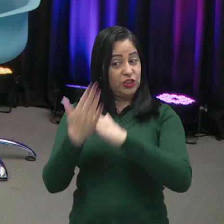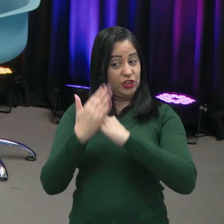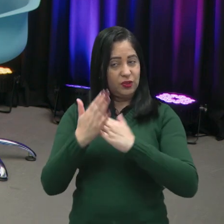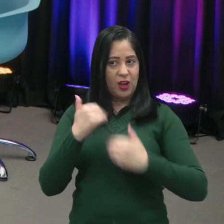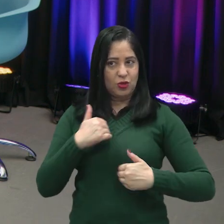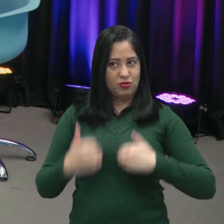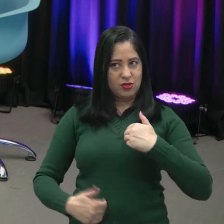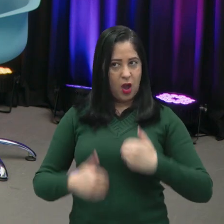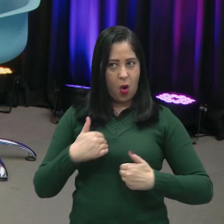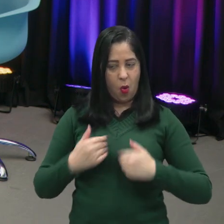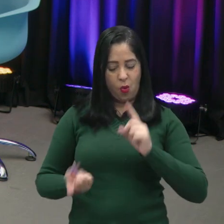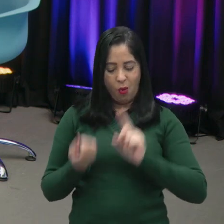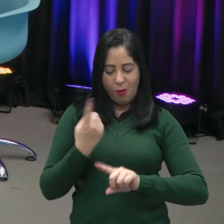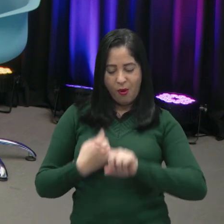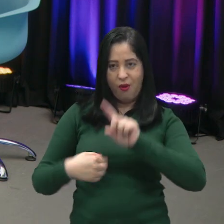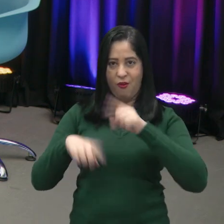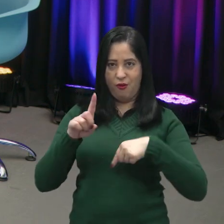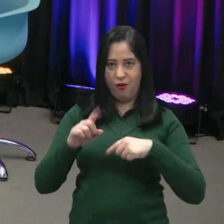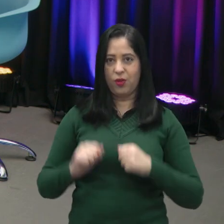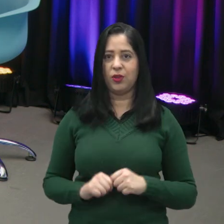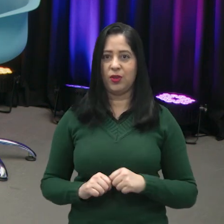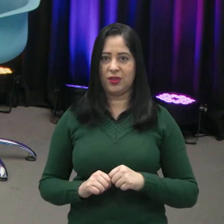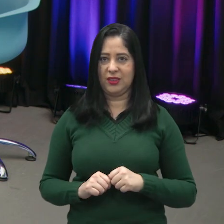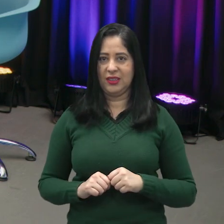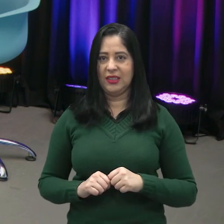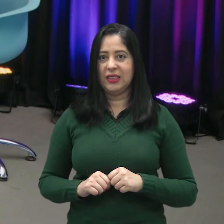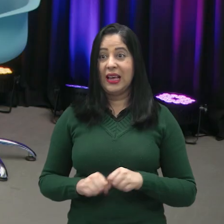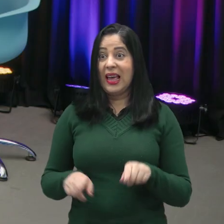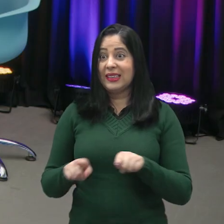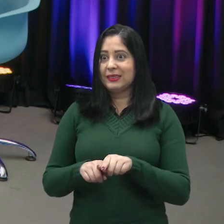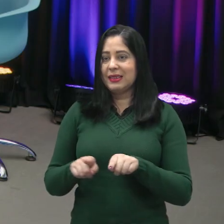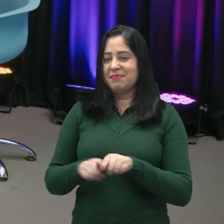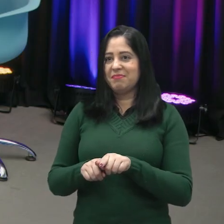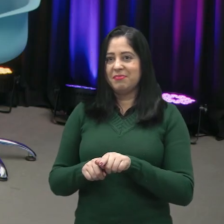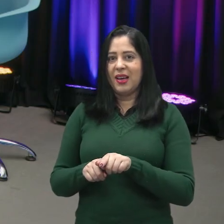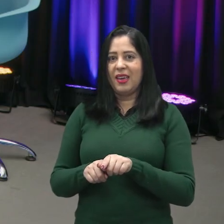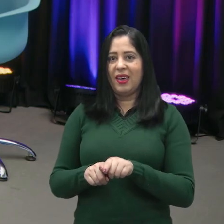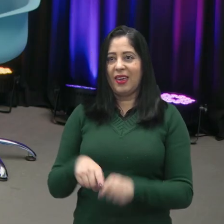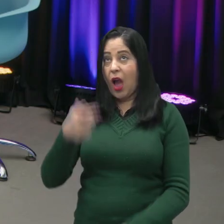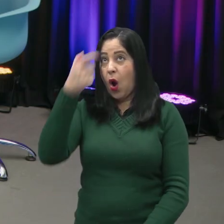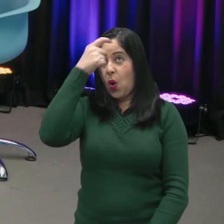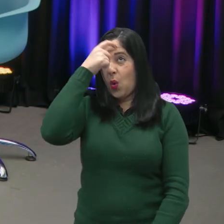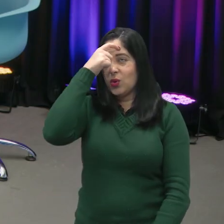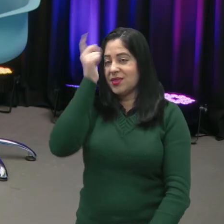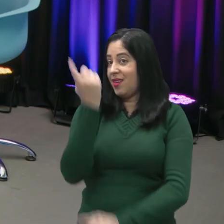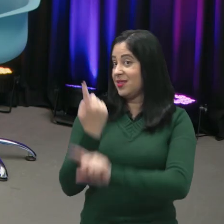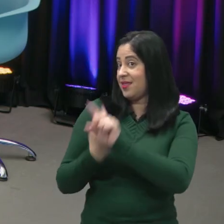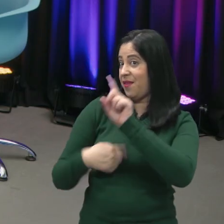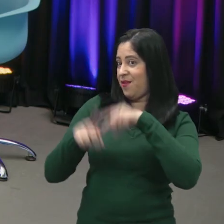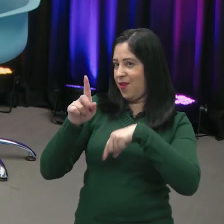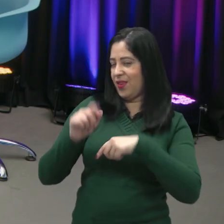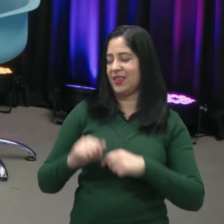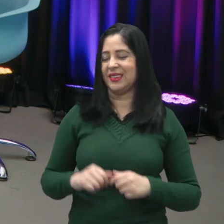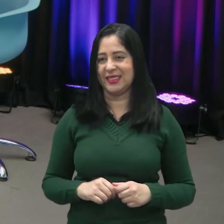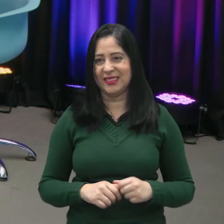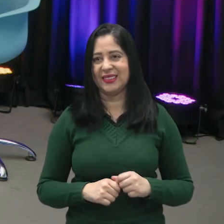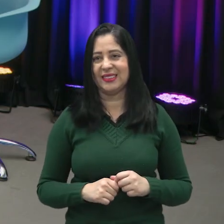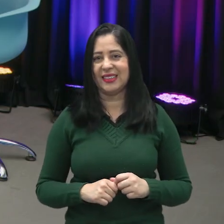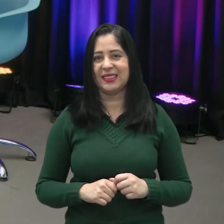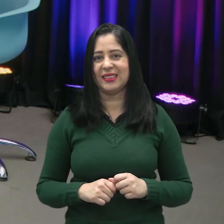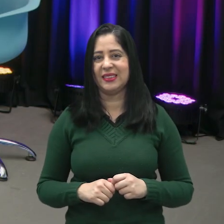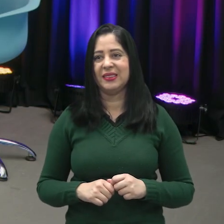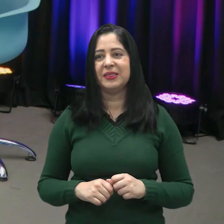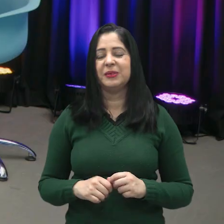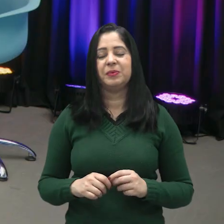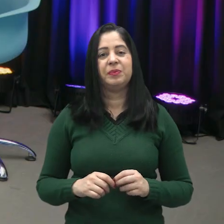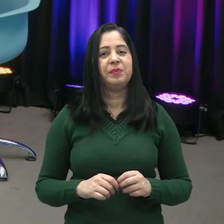habilidades físicas, mas na construção do desenvolvimento de um ser melhor, de um cidadão mais consciente, né? Que é isso que é o propósito